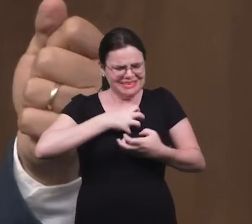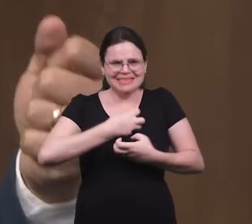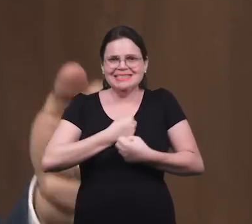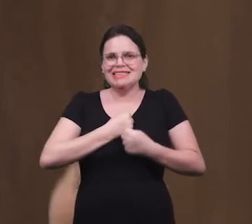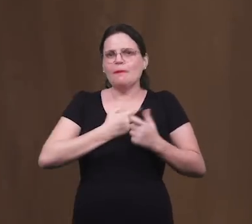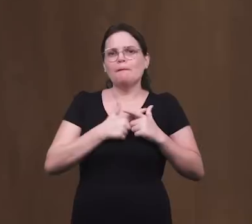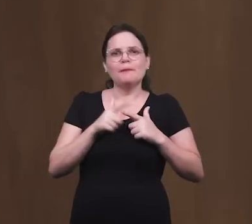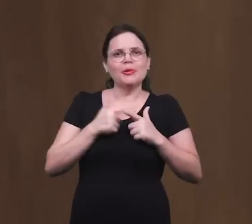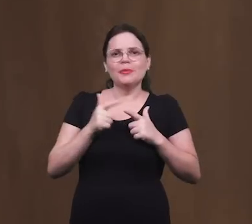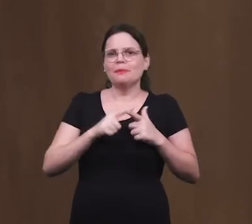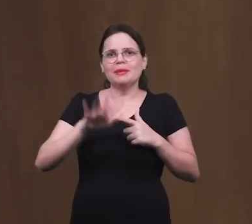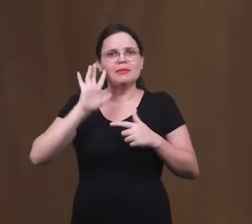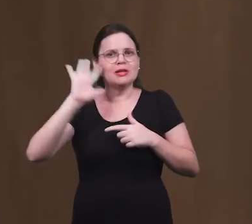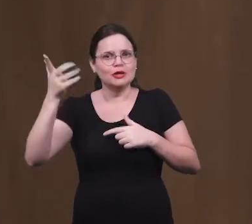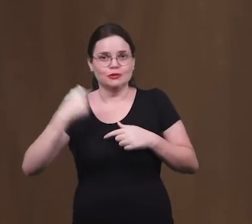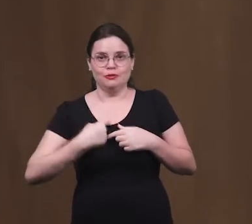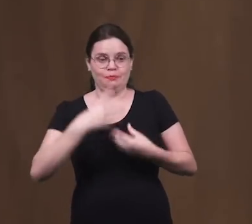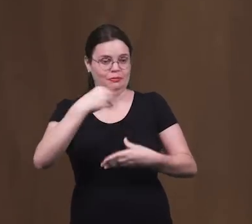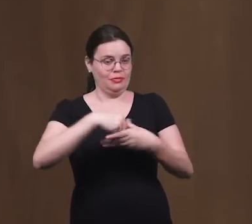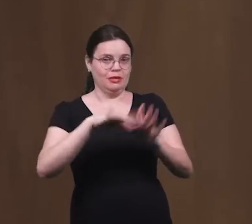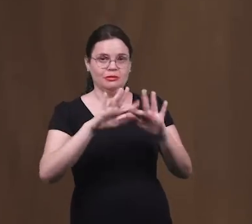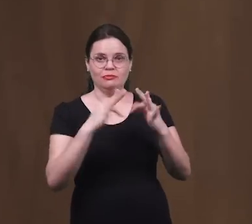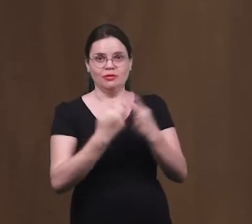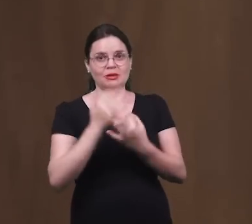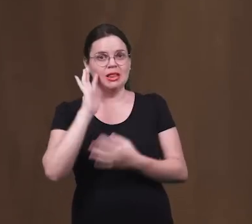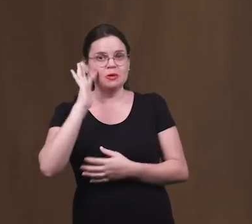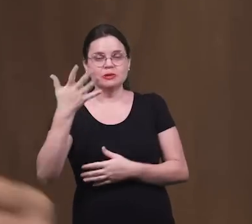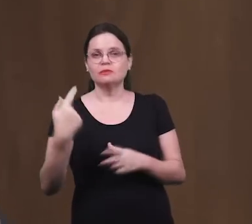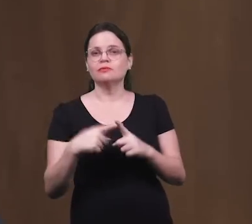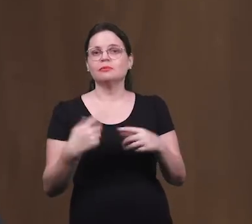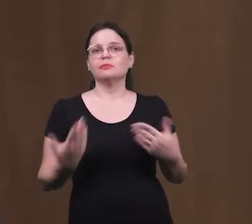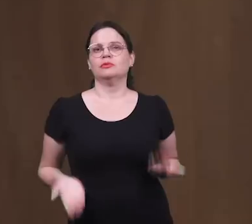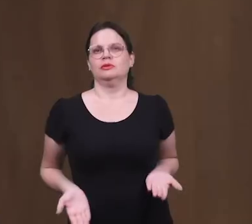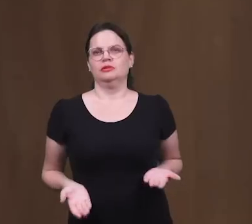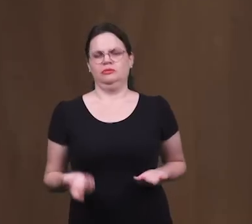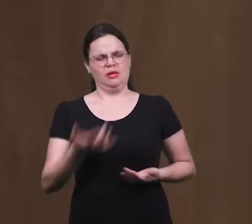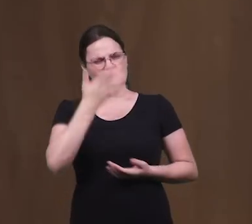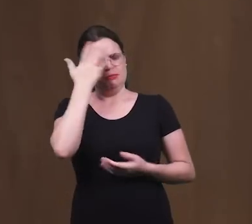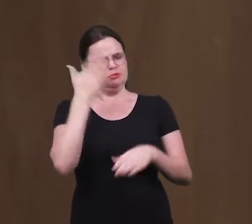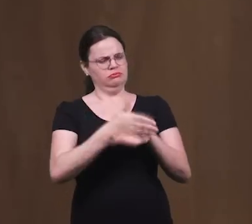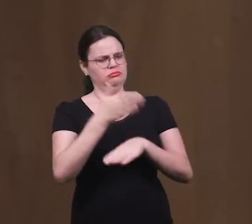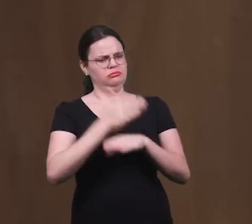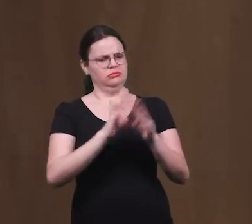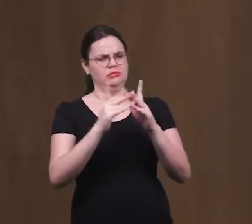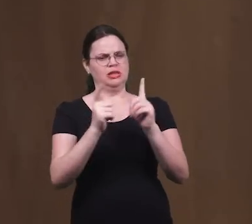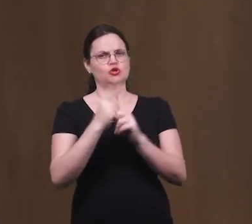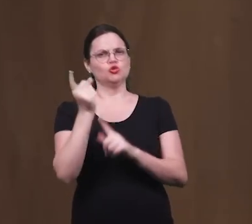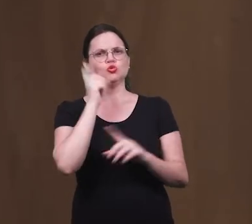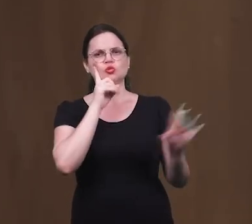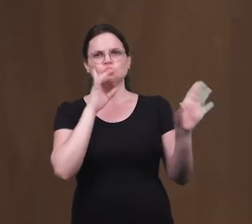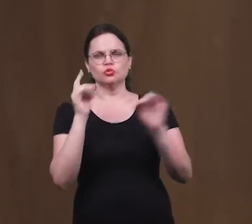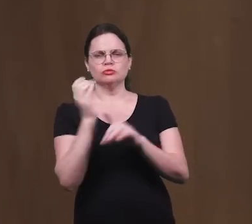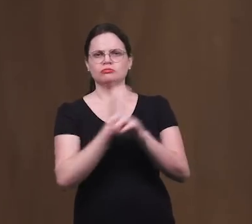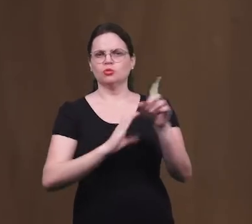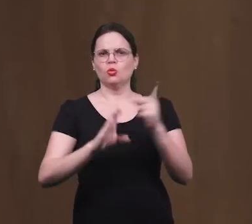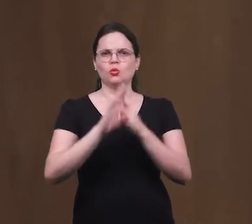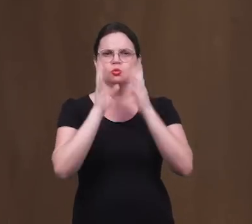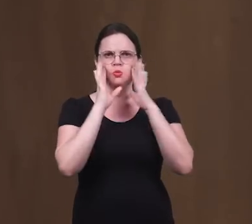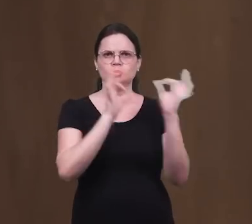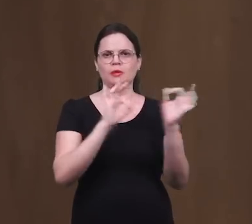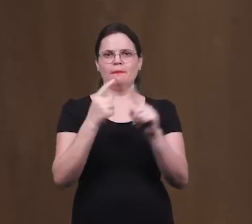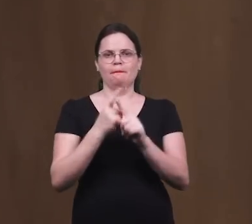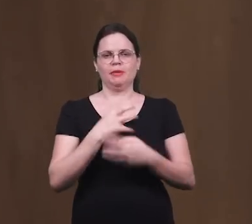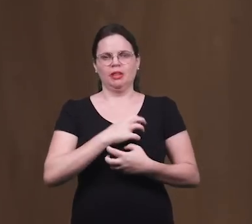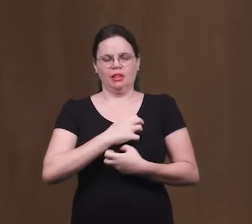resolve, um problema no lar que não se resolve. Por quê? Mas essa pessoa vai na igreja todo dia, está participando dos cultos, mas